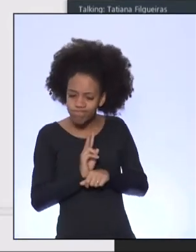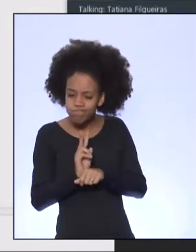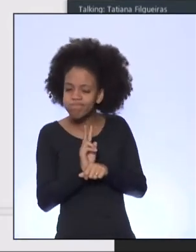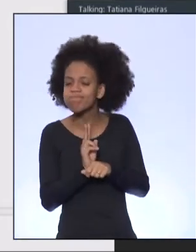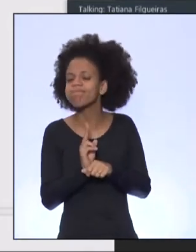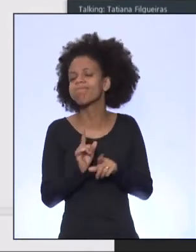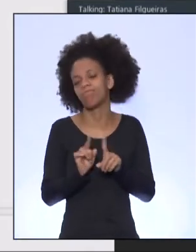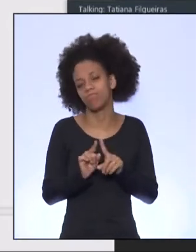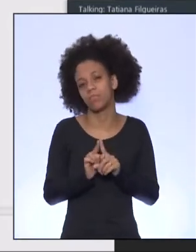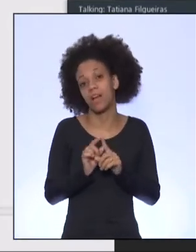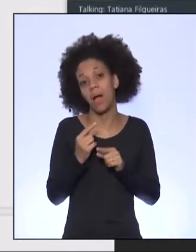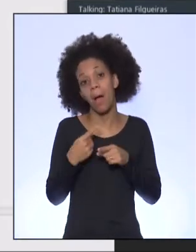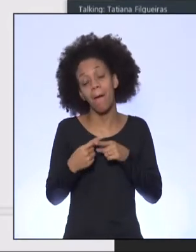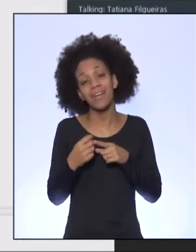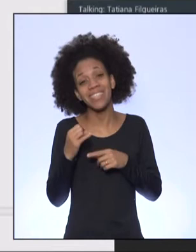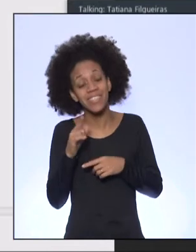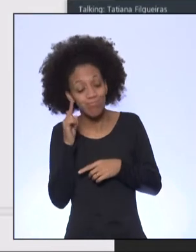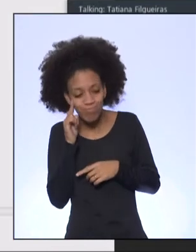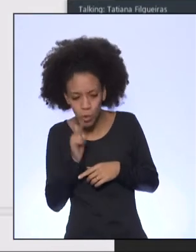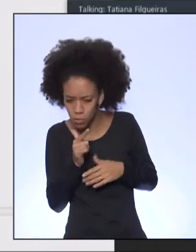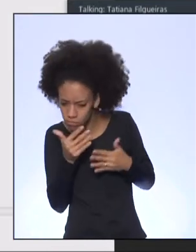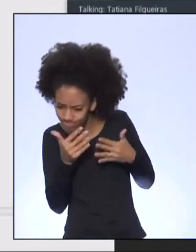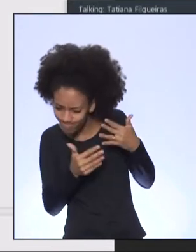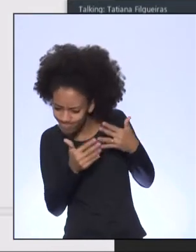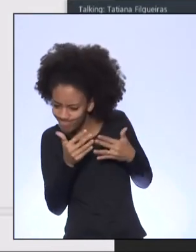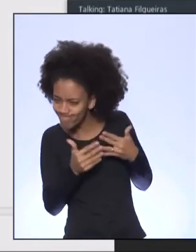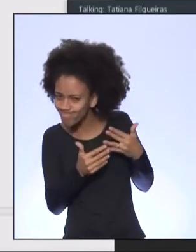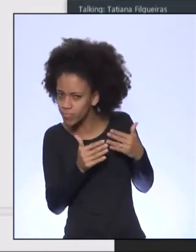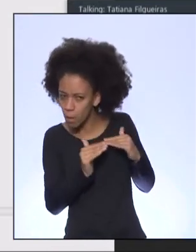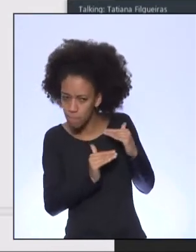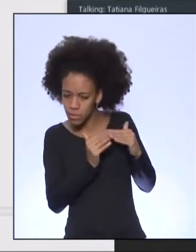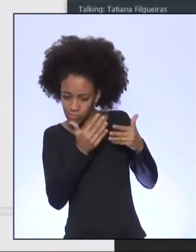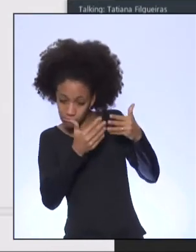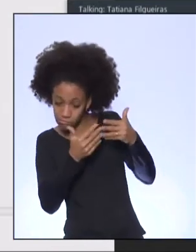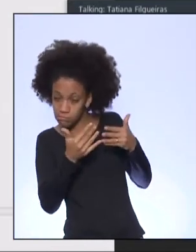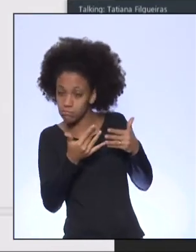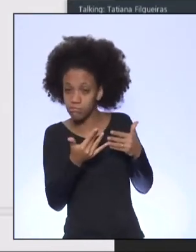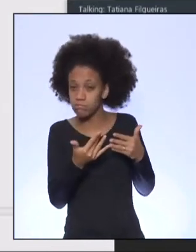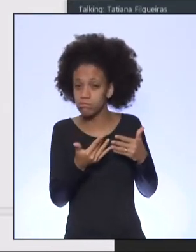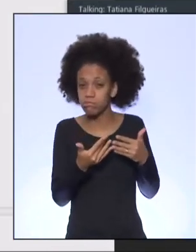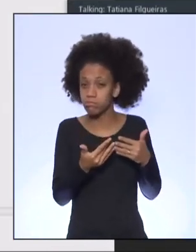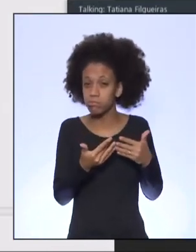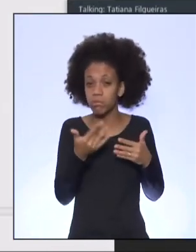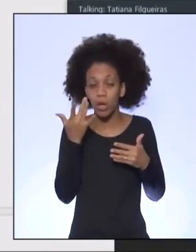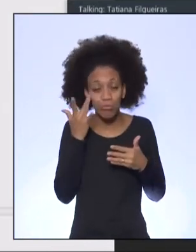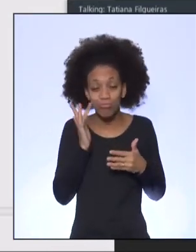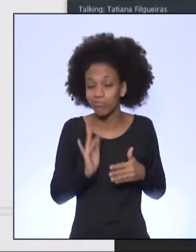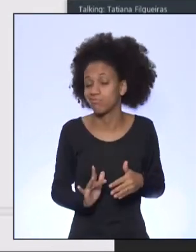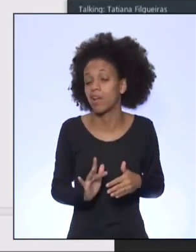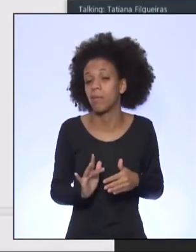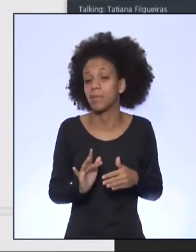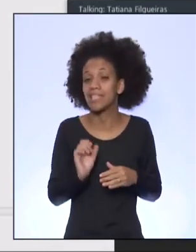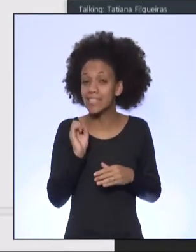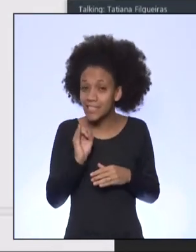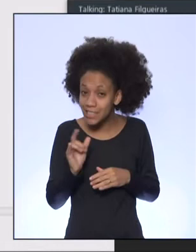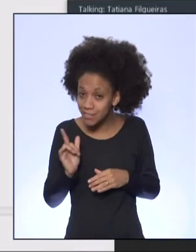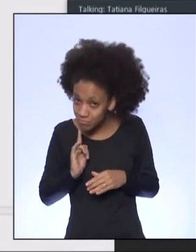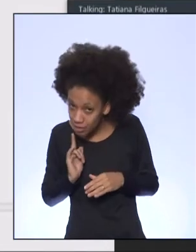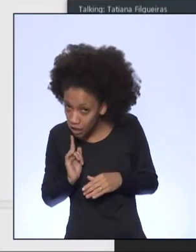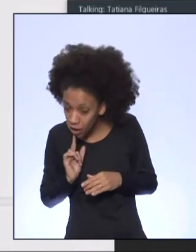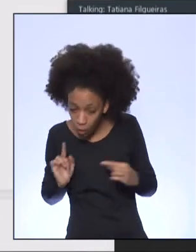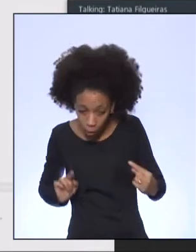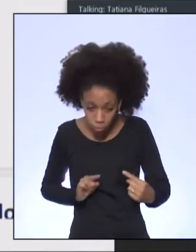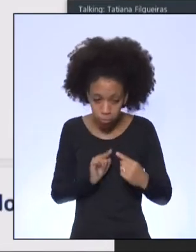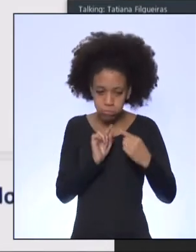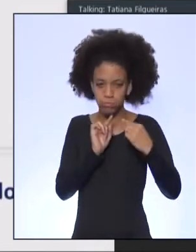não consegue observar o percurso, a gente não consegue saber se está ou não chegando no nosso objetivo,